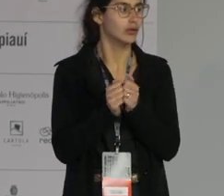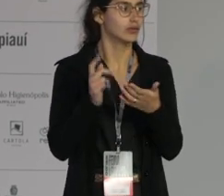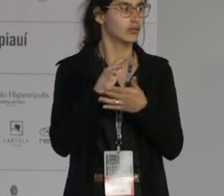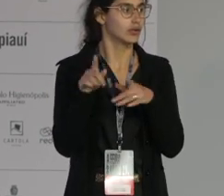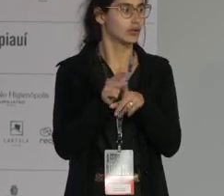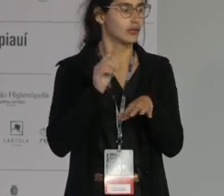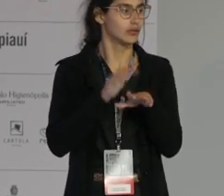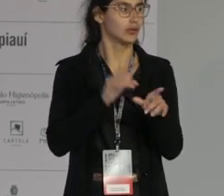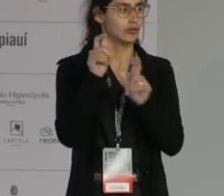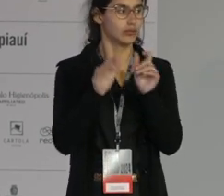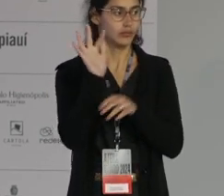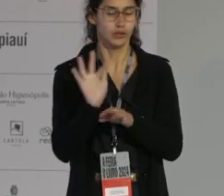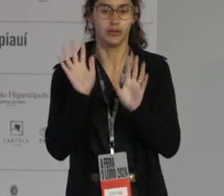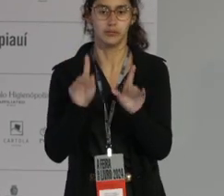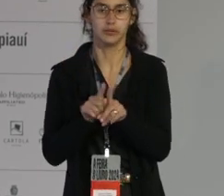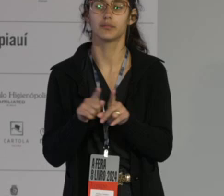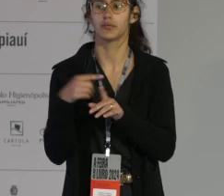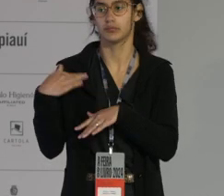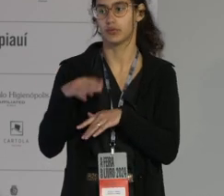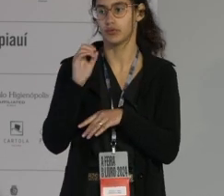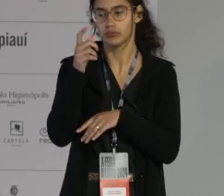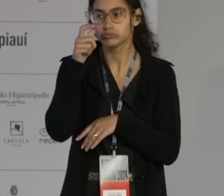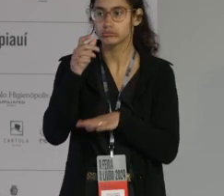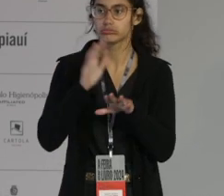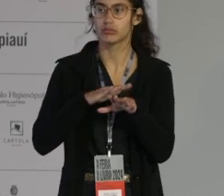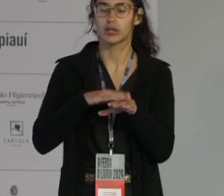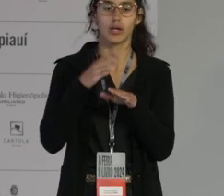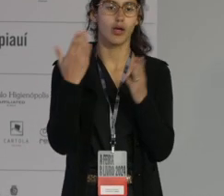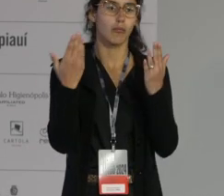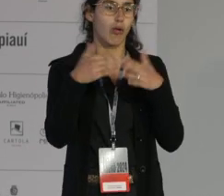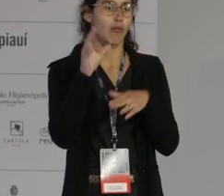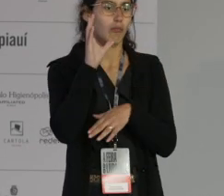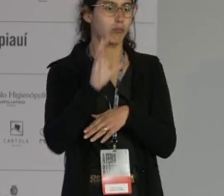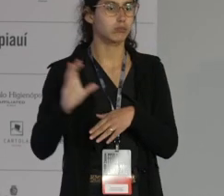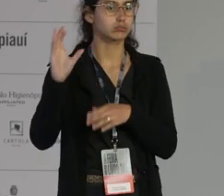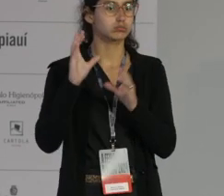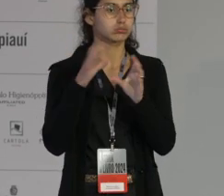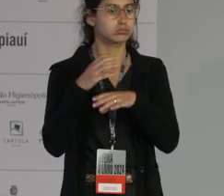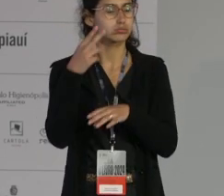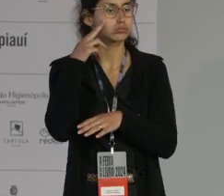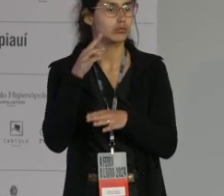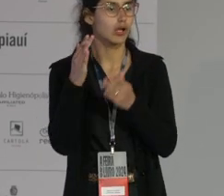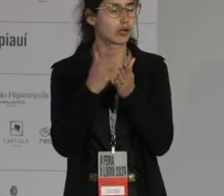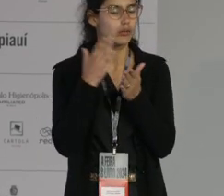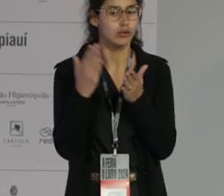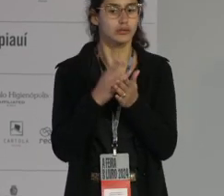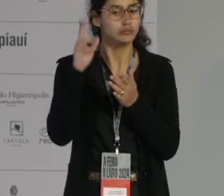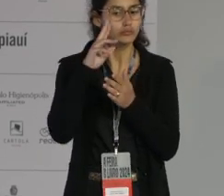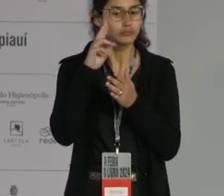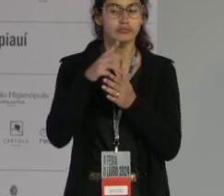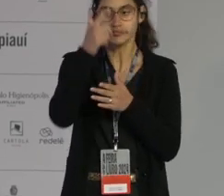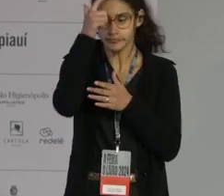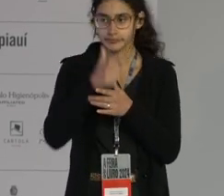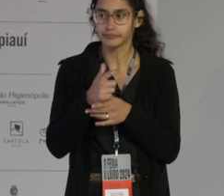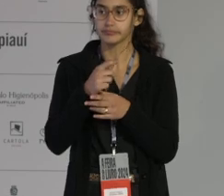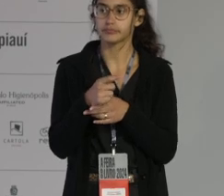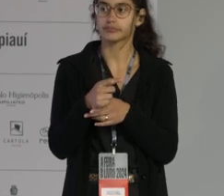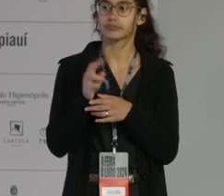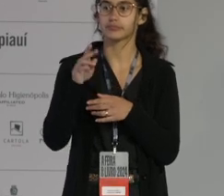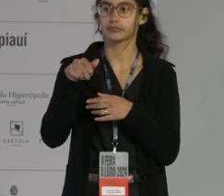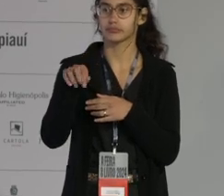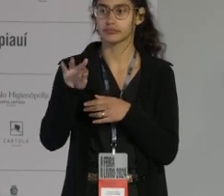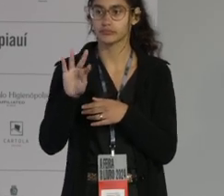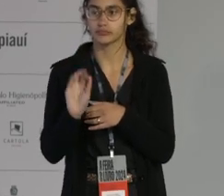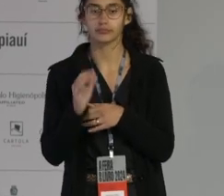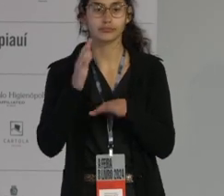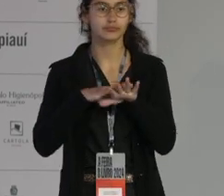na faculdade, mas ultimamente ele só estava interessado em fazer concurso. Então ele entra e vê aquele livro História da Feiura, do Umberto Eco,